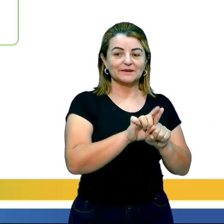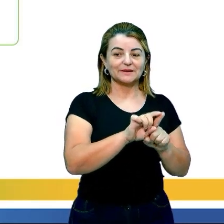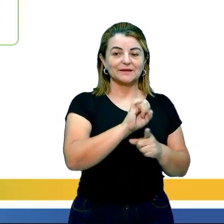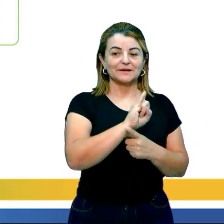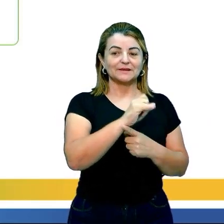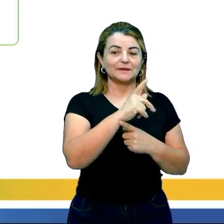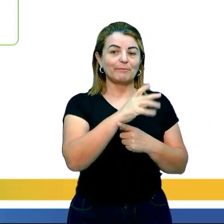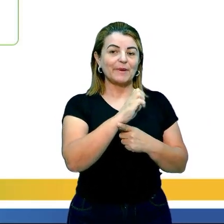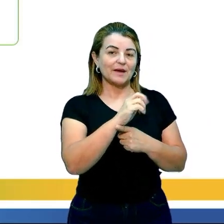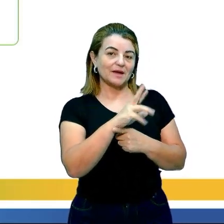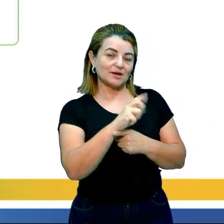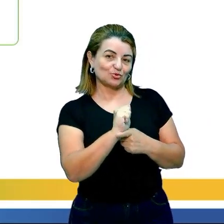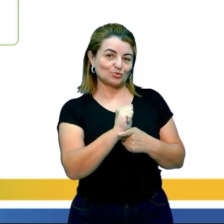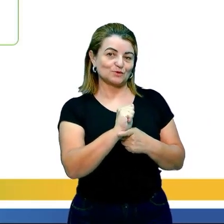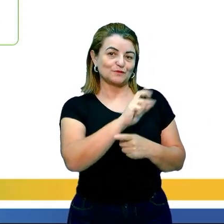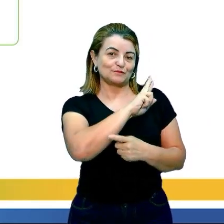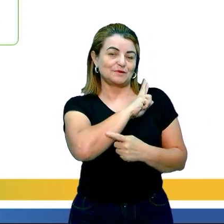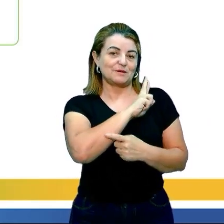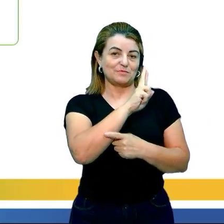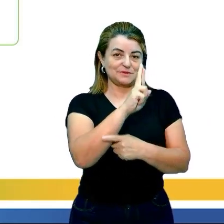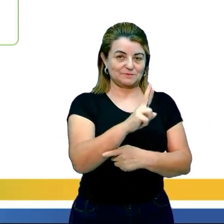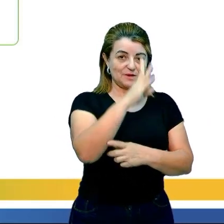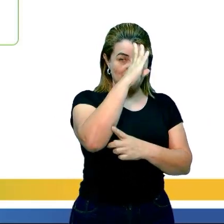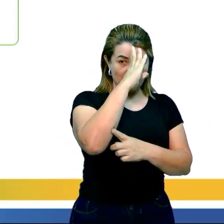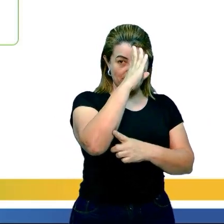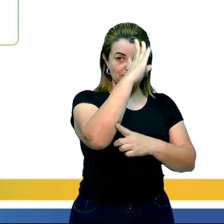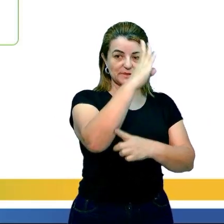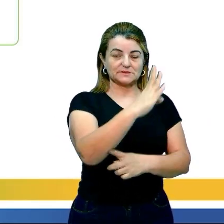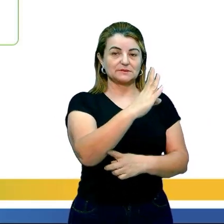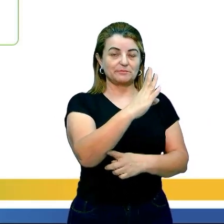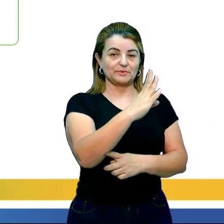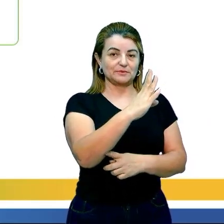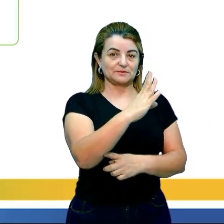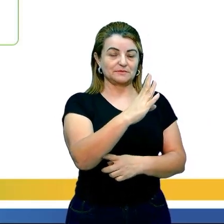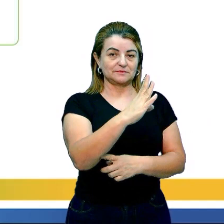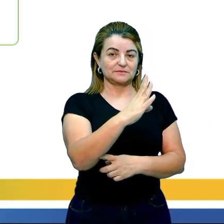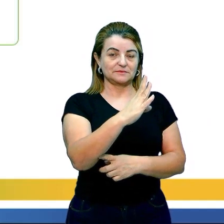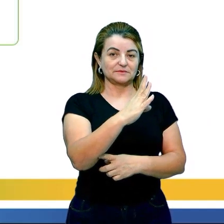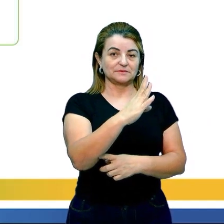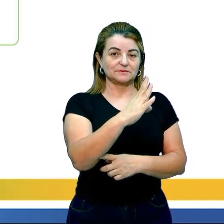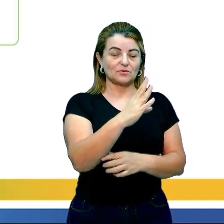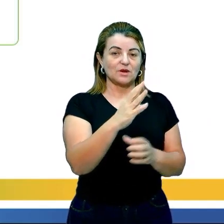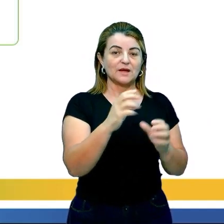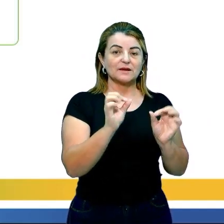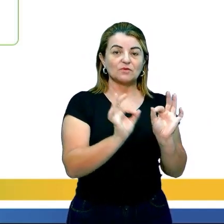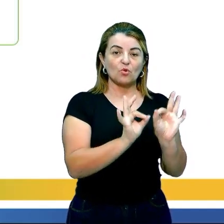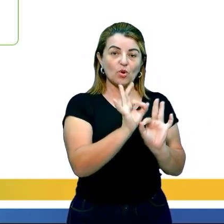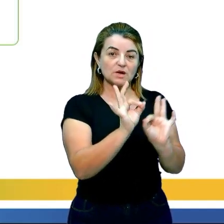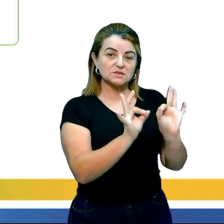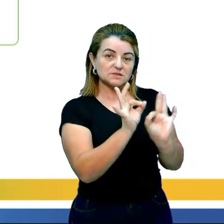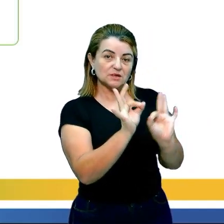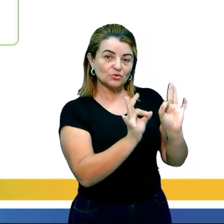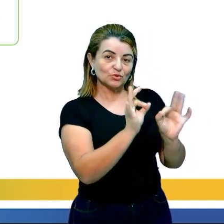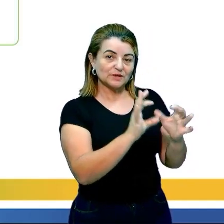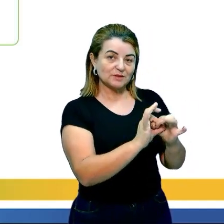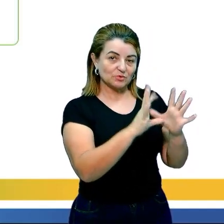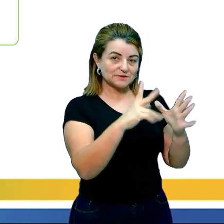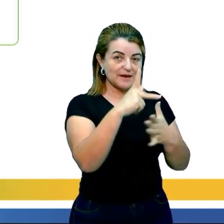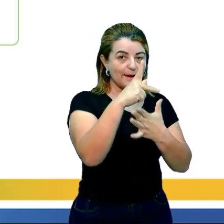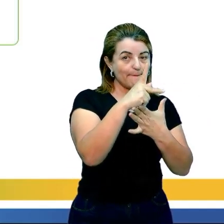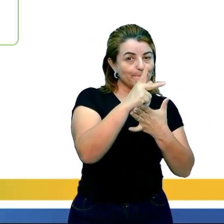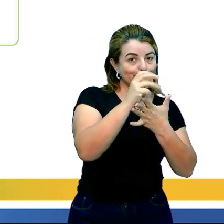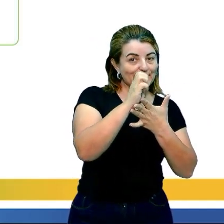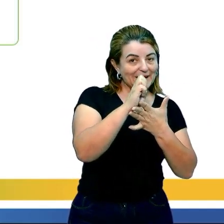representante né que vai se destacar como principal consolidador né da Democracia né